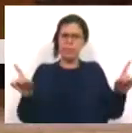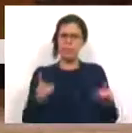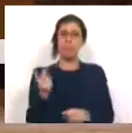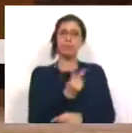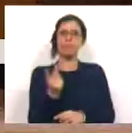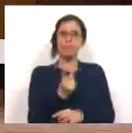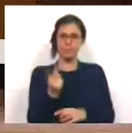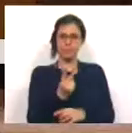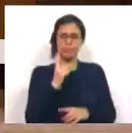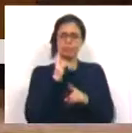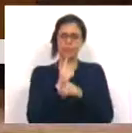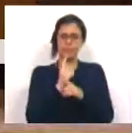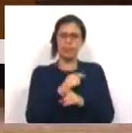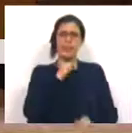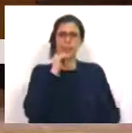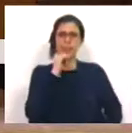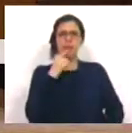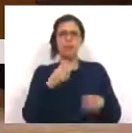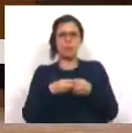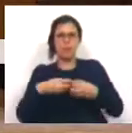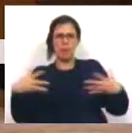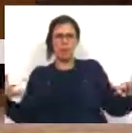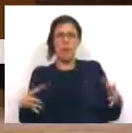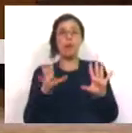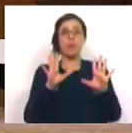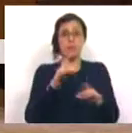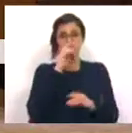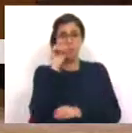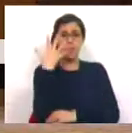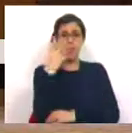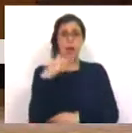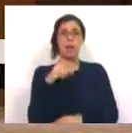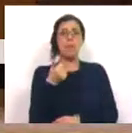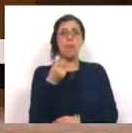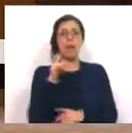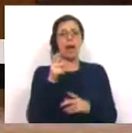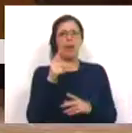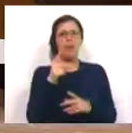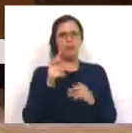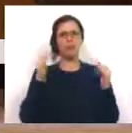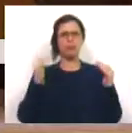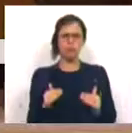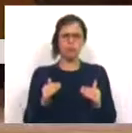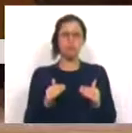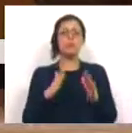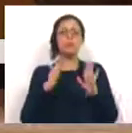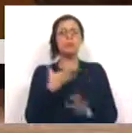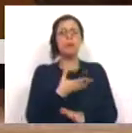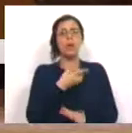os dois no que respeita à sua tendência evolutiva. Enquanto o pinheiro bravo assistiu a uma diminuição acentuada